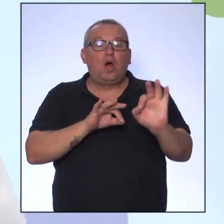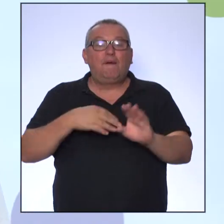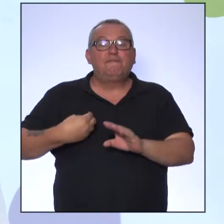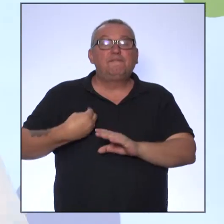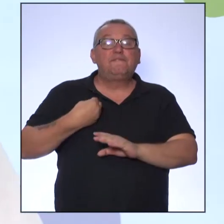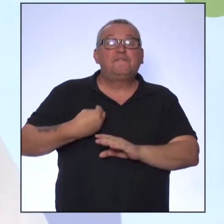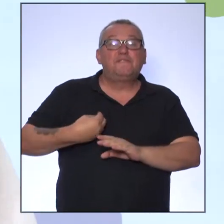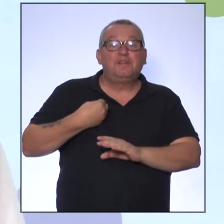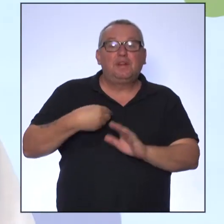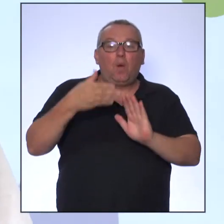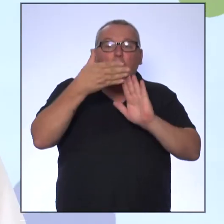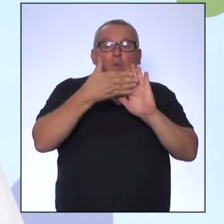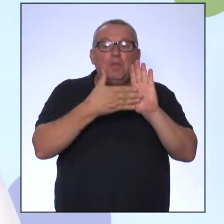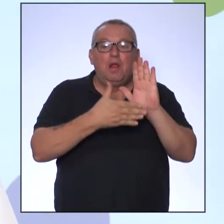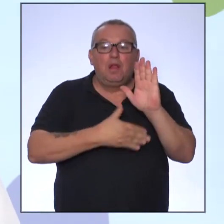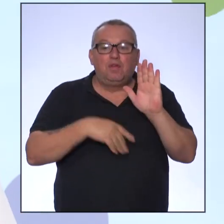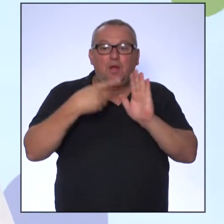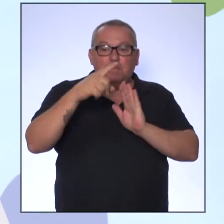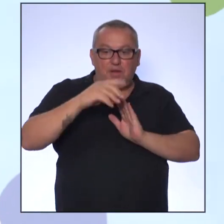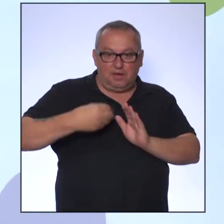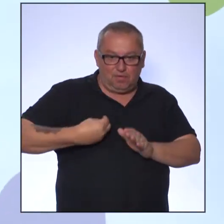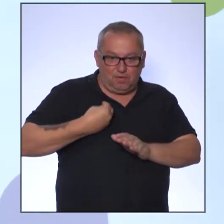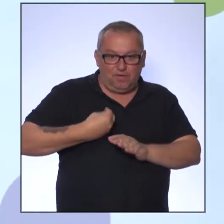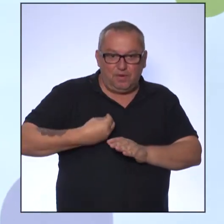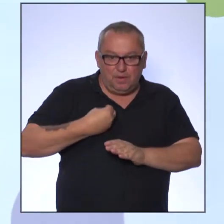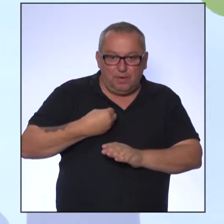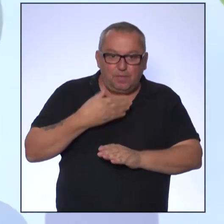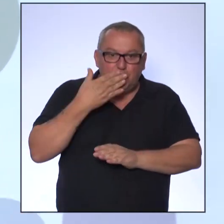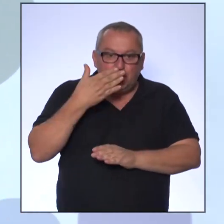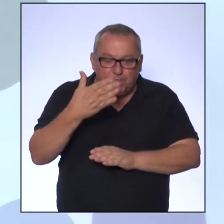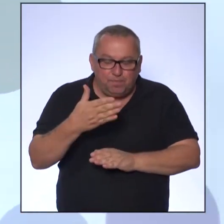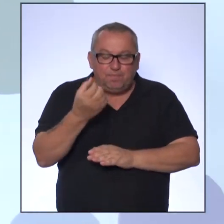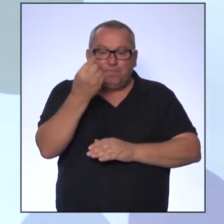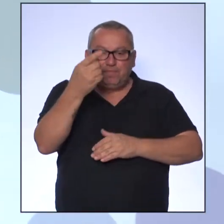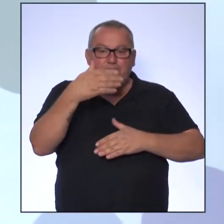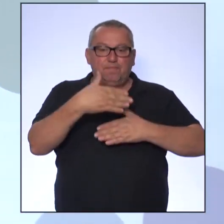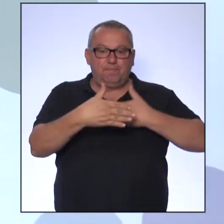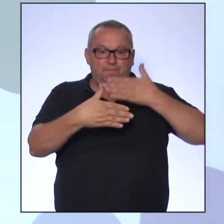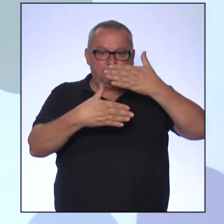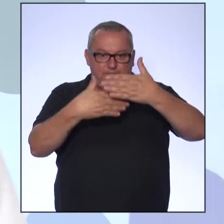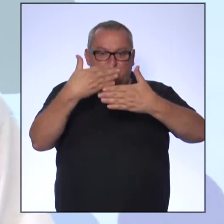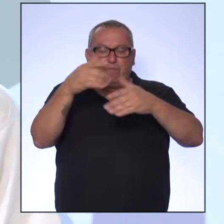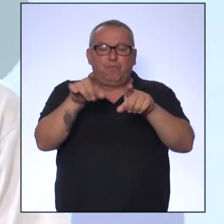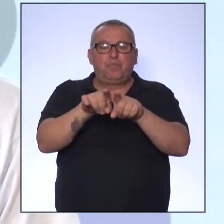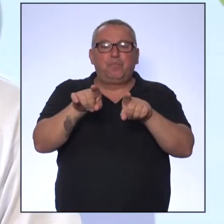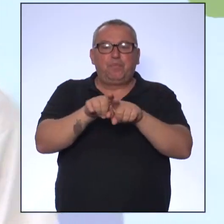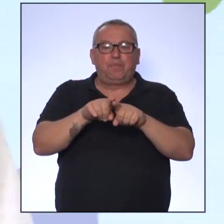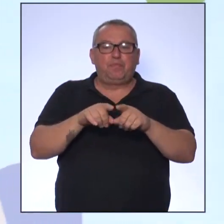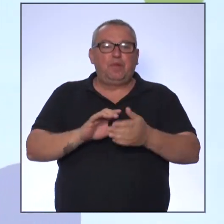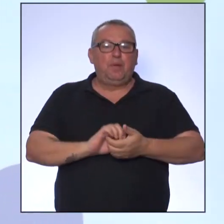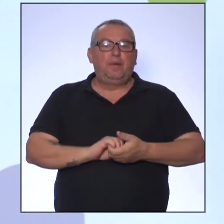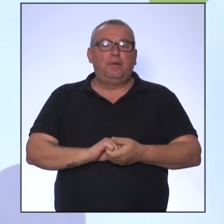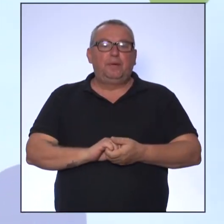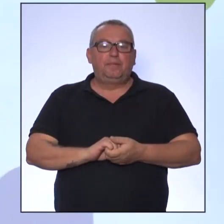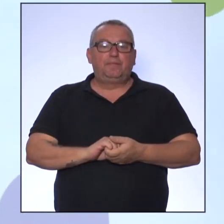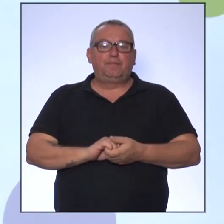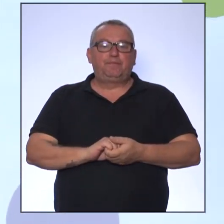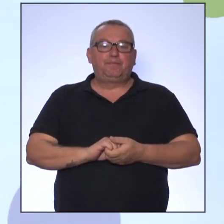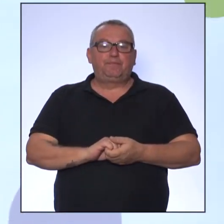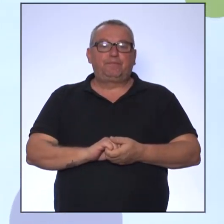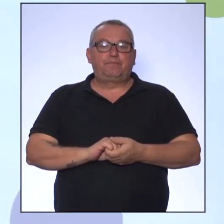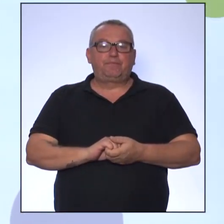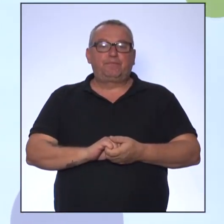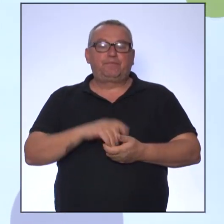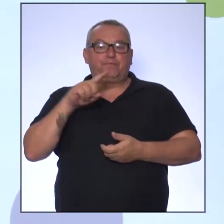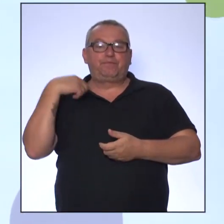o projeto do seu futuro. Então, eu vou pedir para começar passando alguns slides para vocês, por favor. Então,